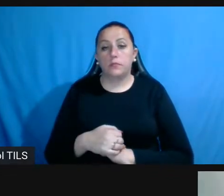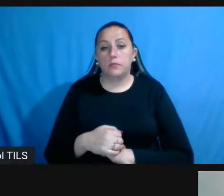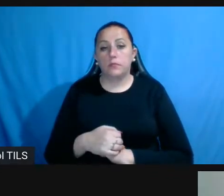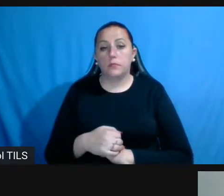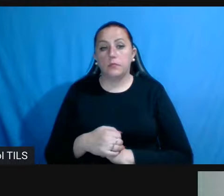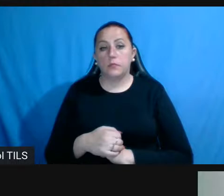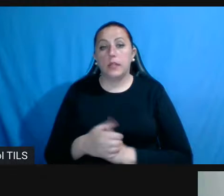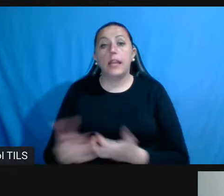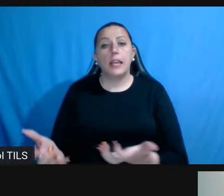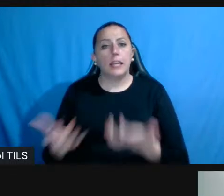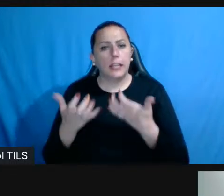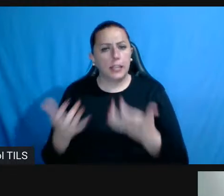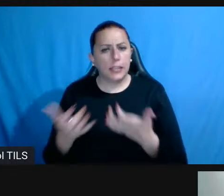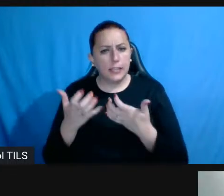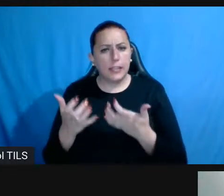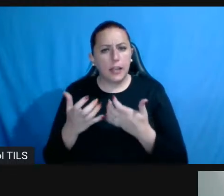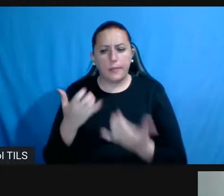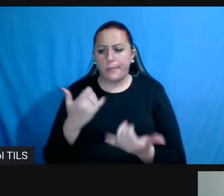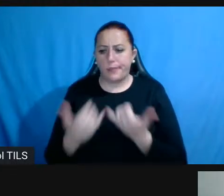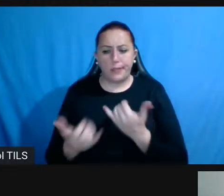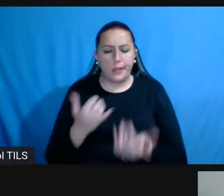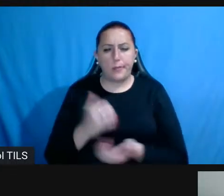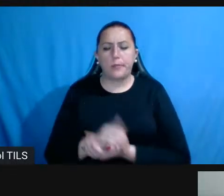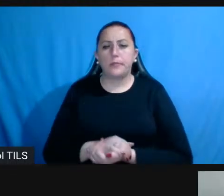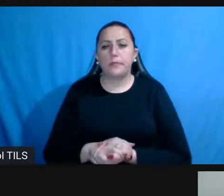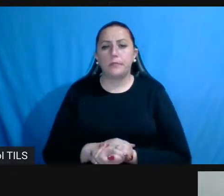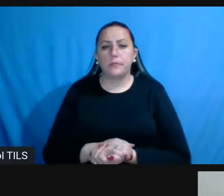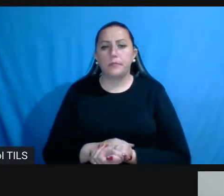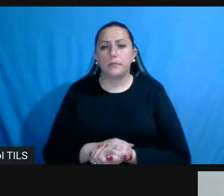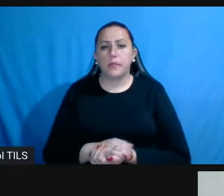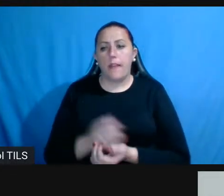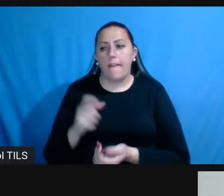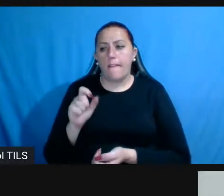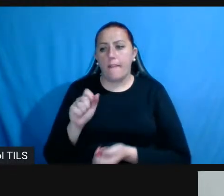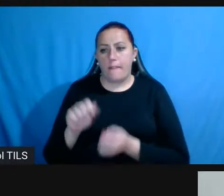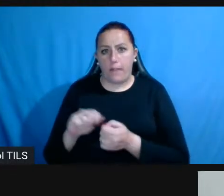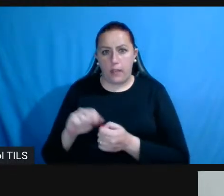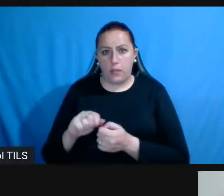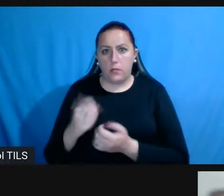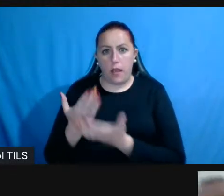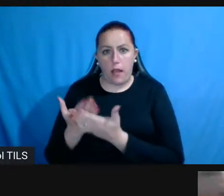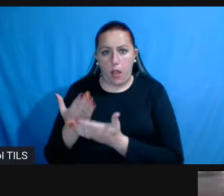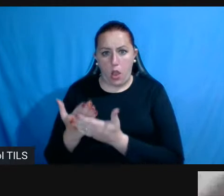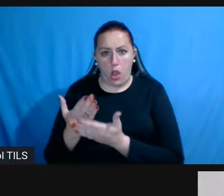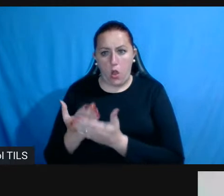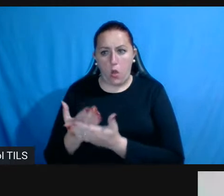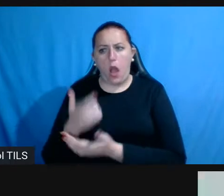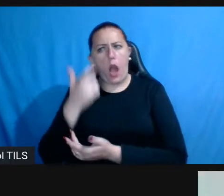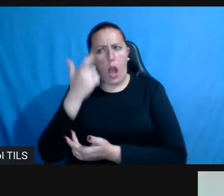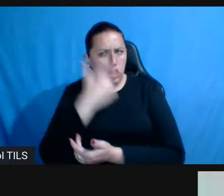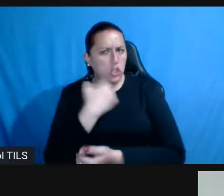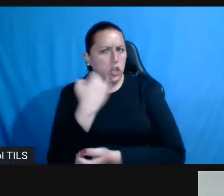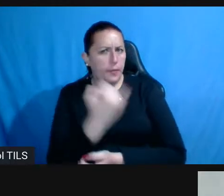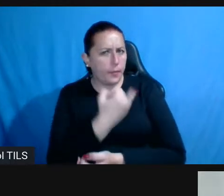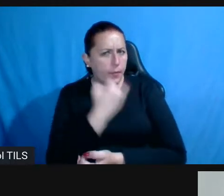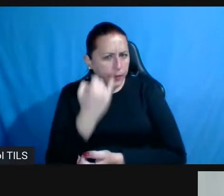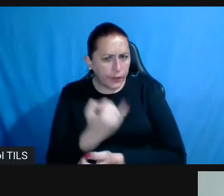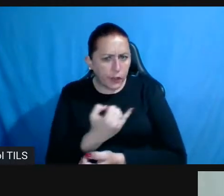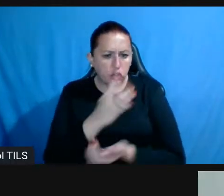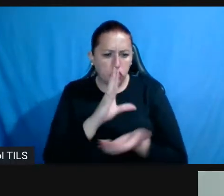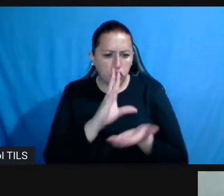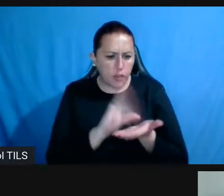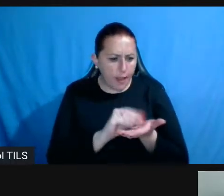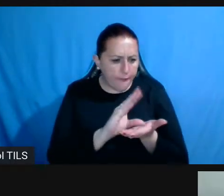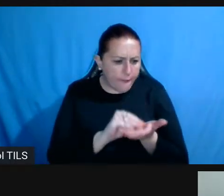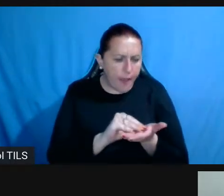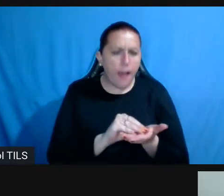se o professor fizer, por exemplo, fez uma aula e acha conveniente, por exemplo, de gravar